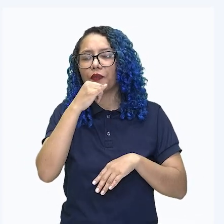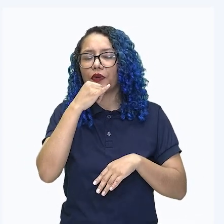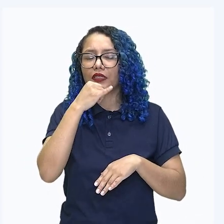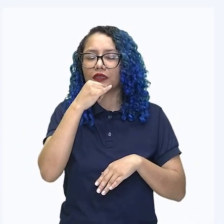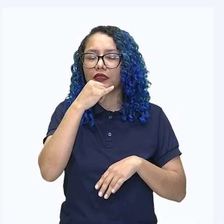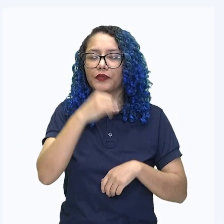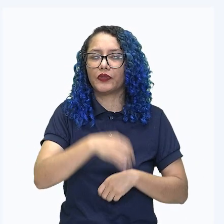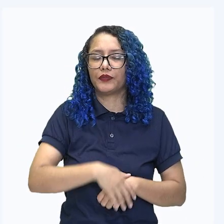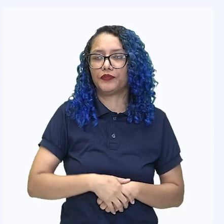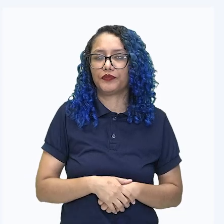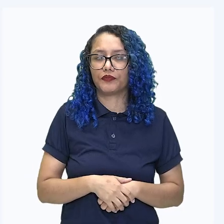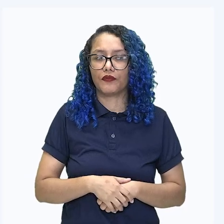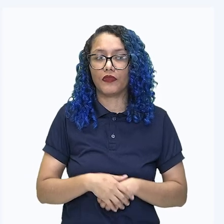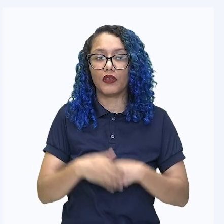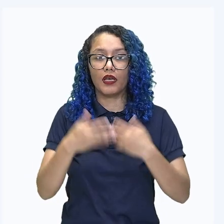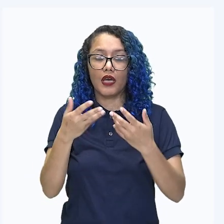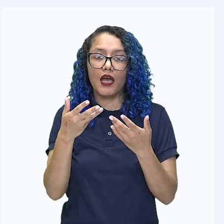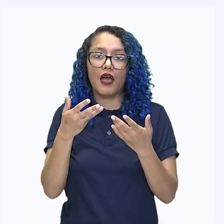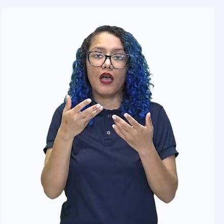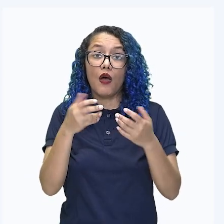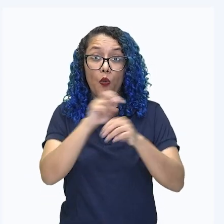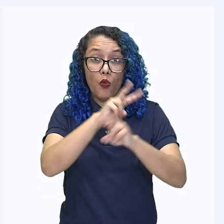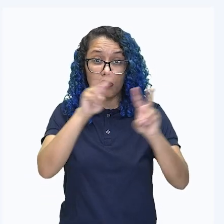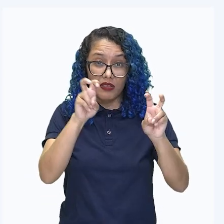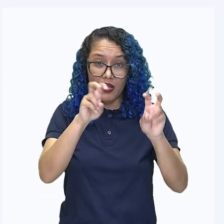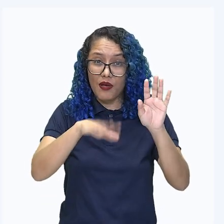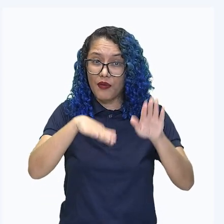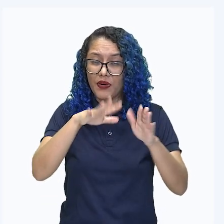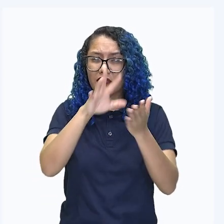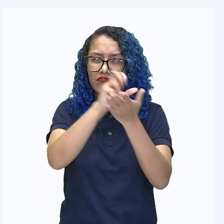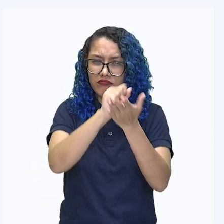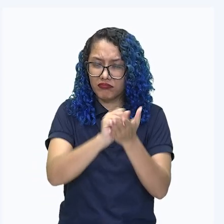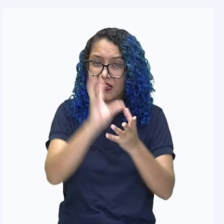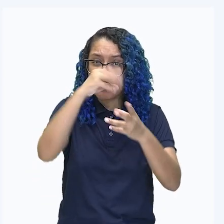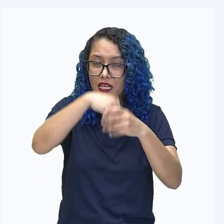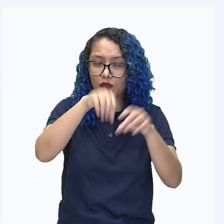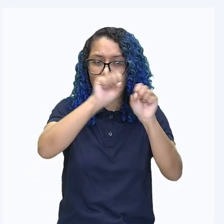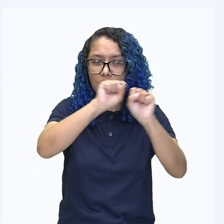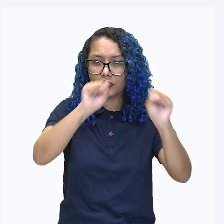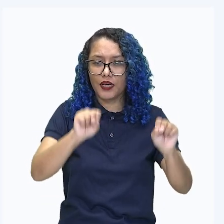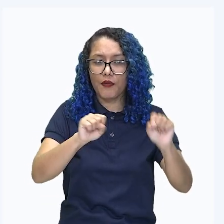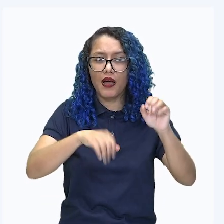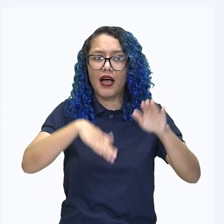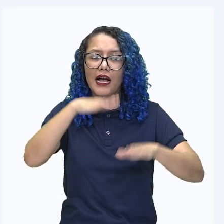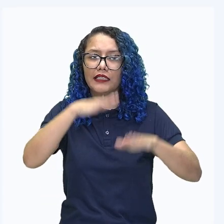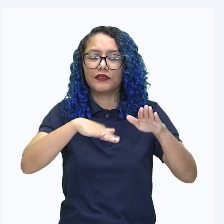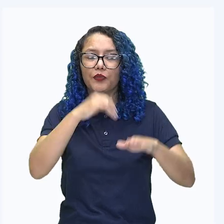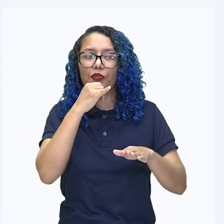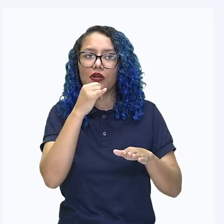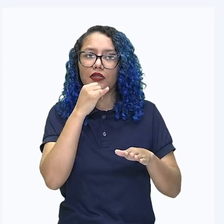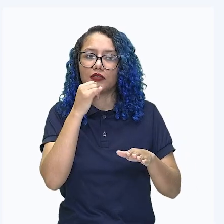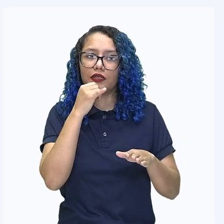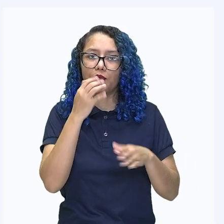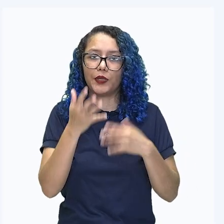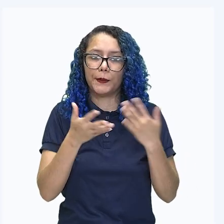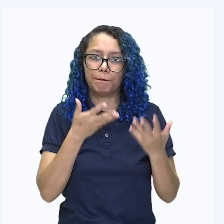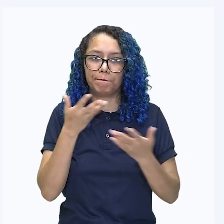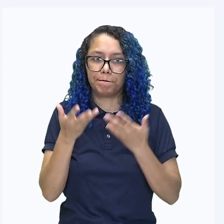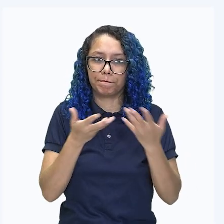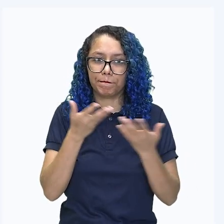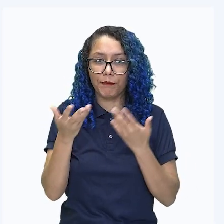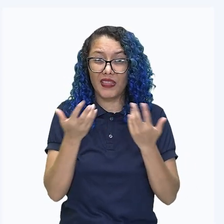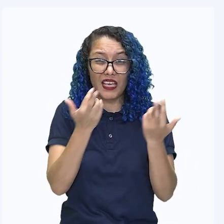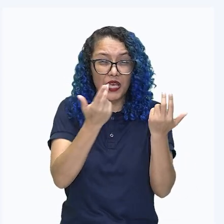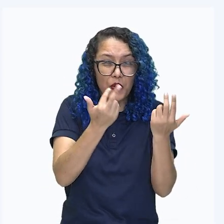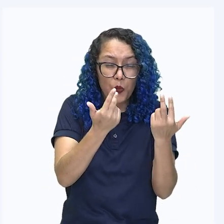vezes, os objetos de conhecimento que estão cadastrados no sistema, eles não são tão